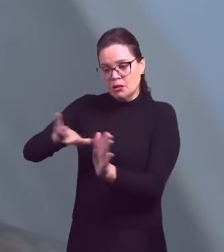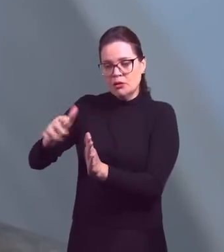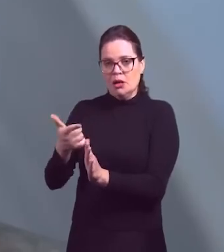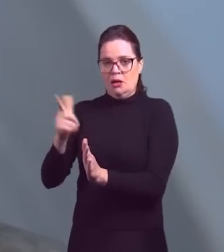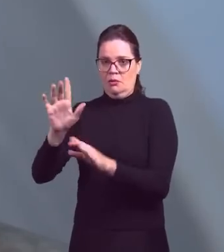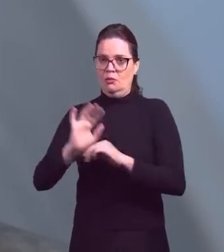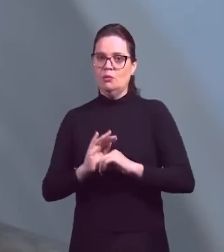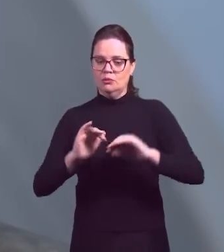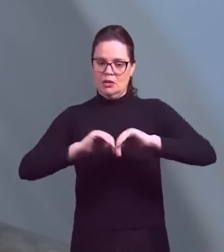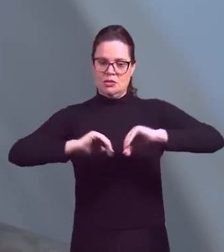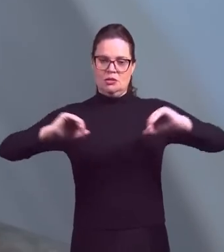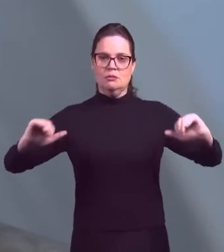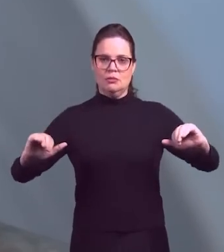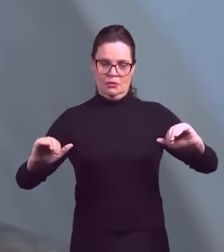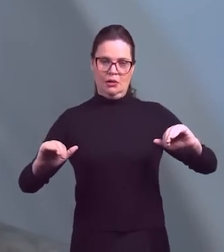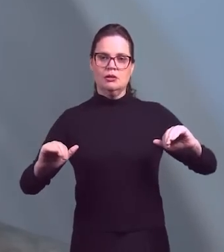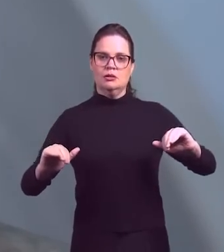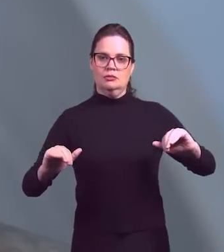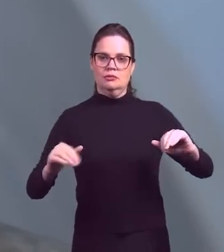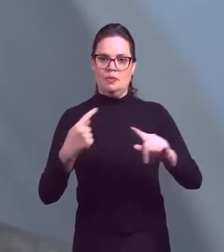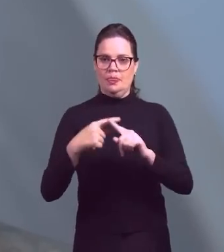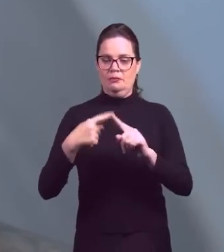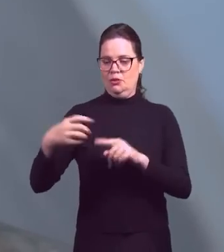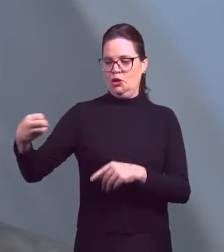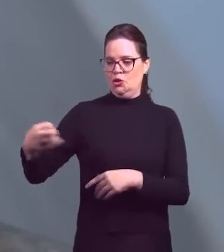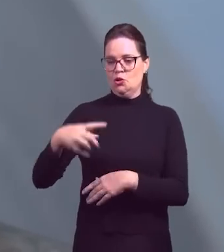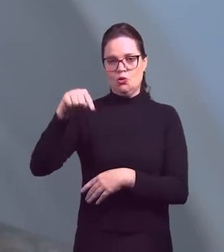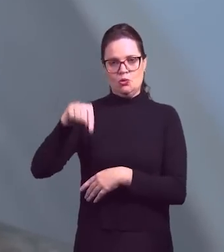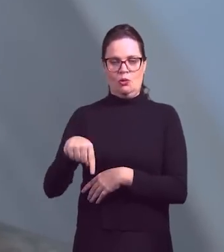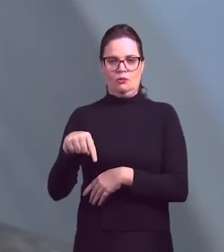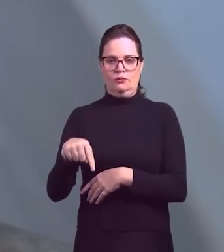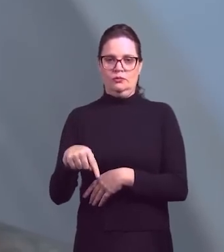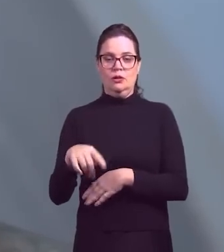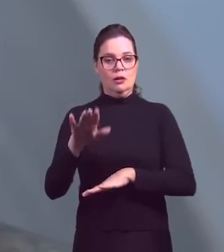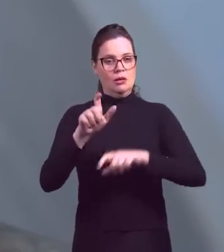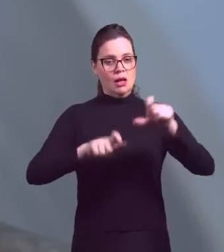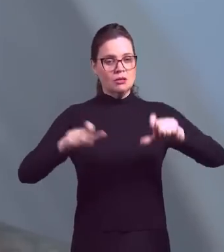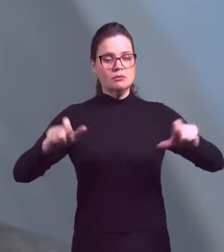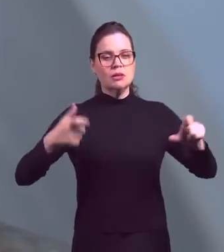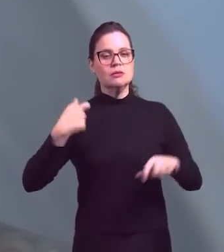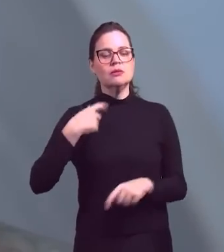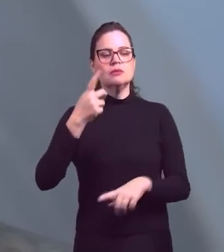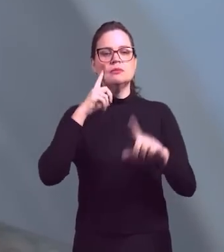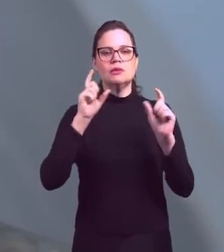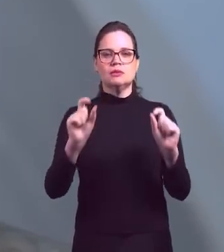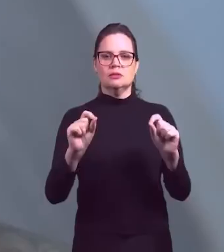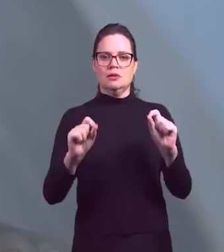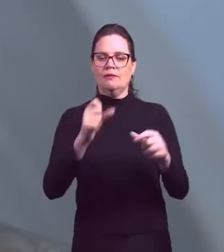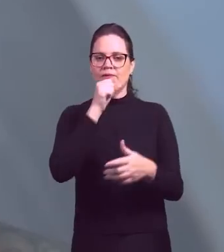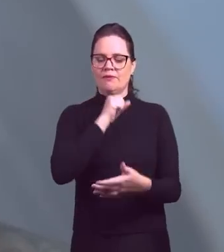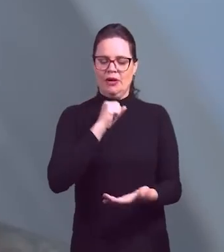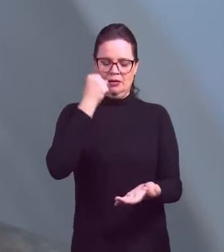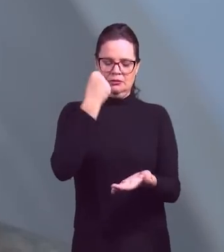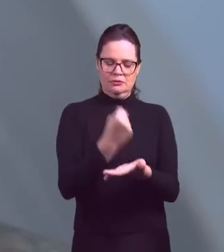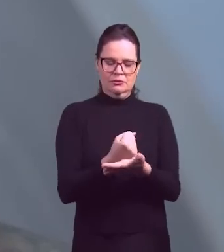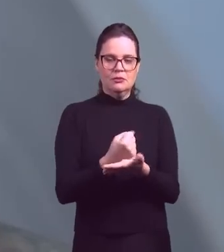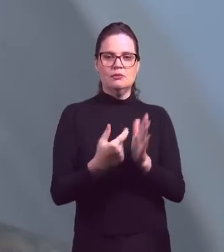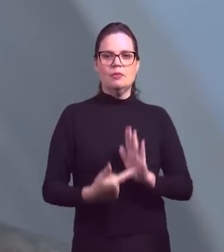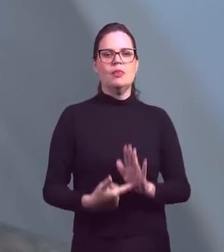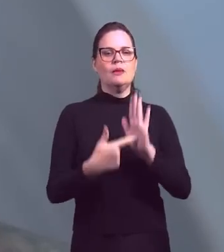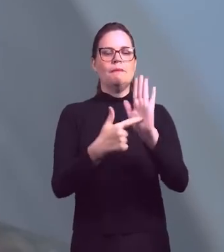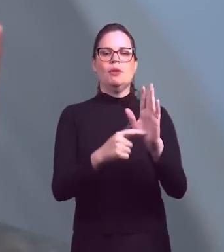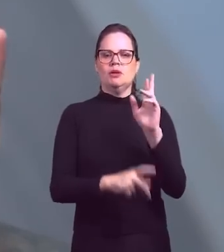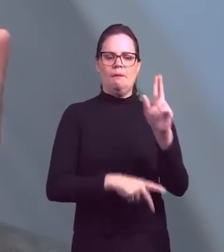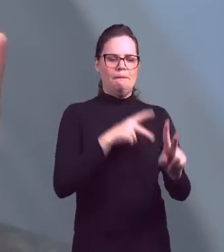período. E o Novo Testamento é um novo período. Para muitos, o Velho Testamento